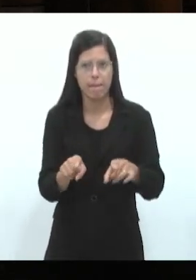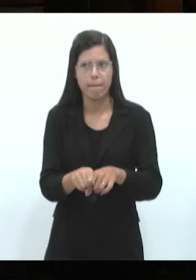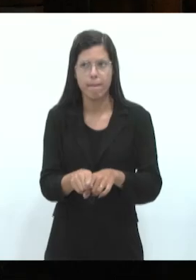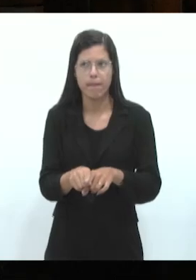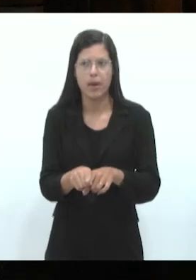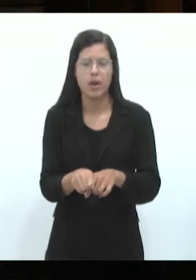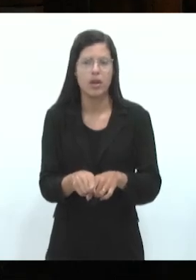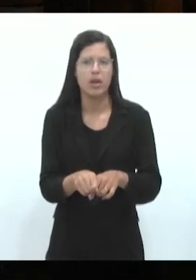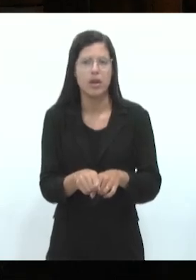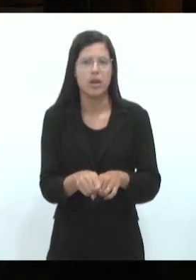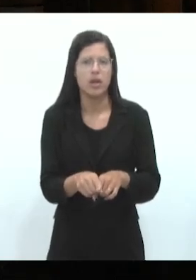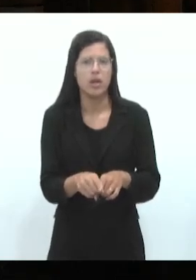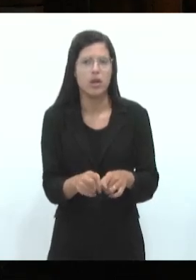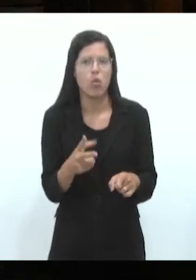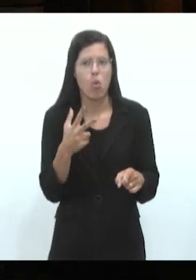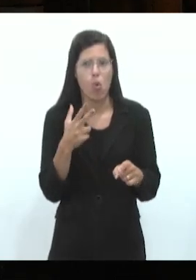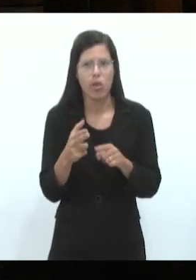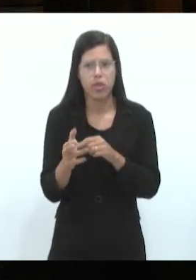Isso não